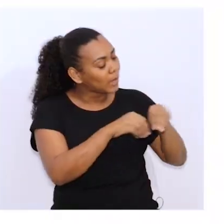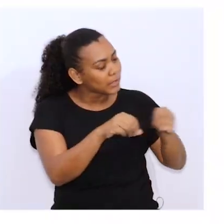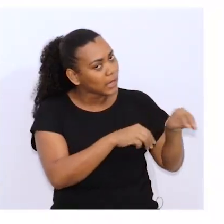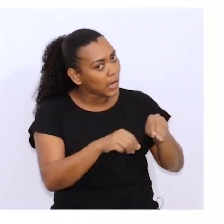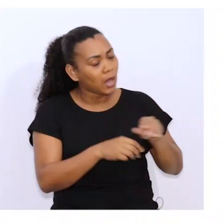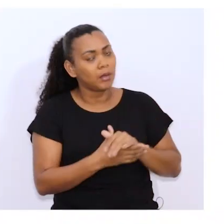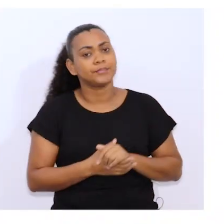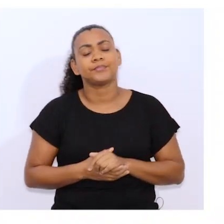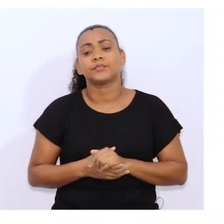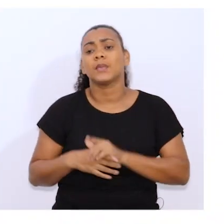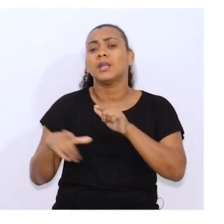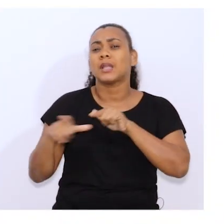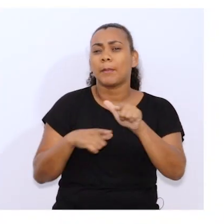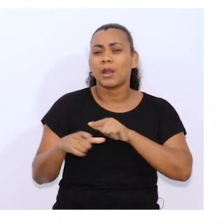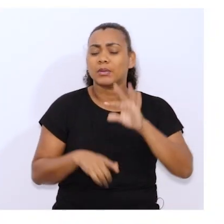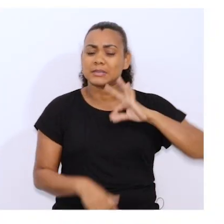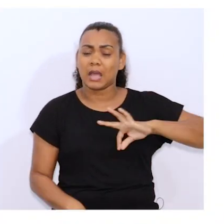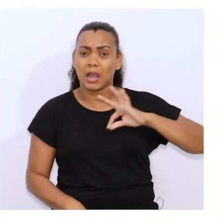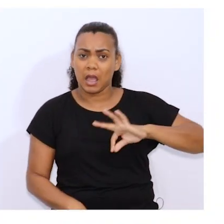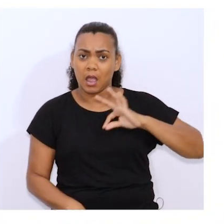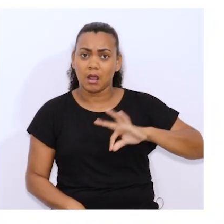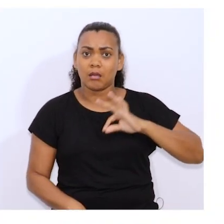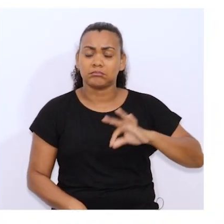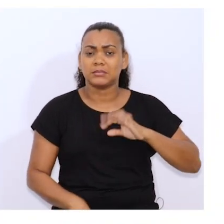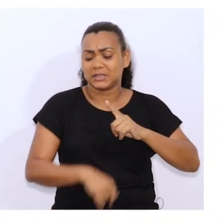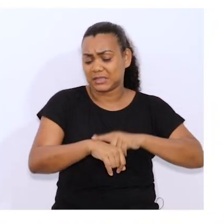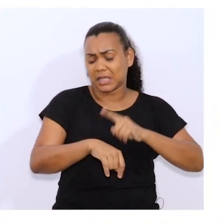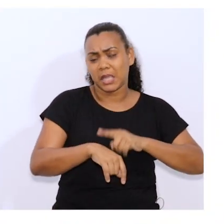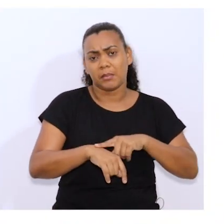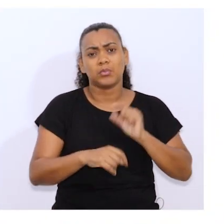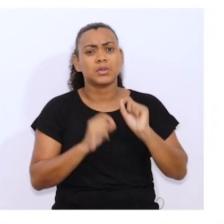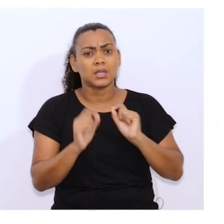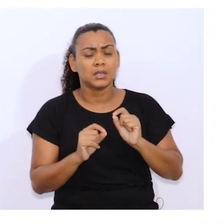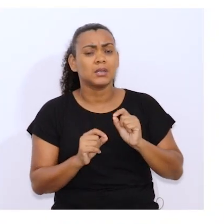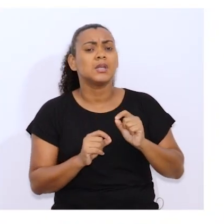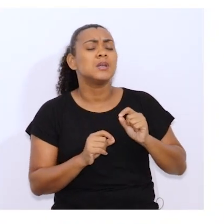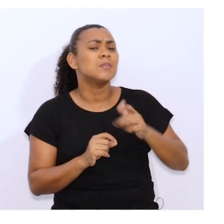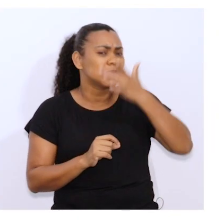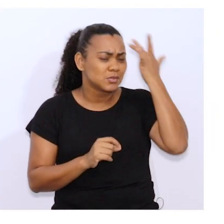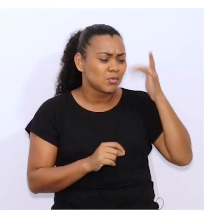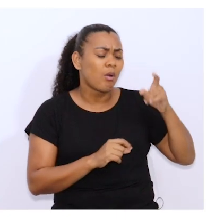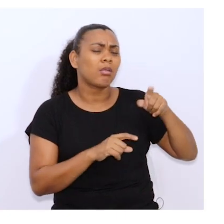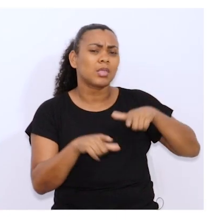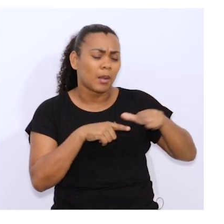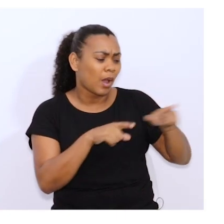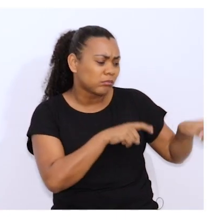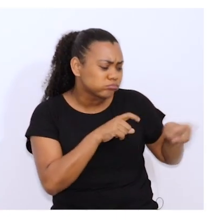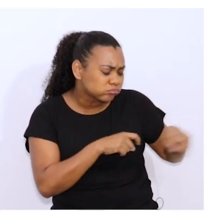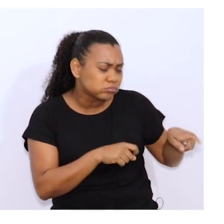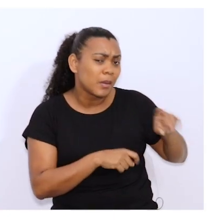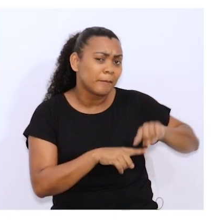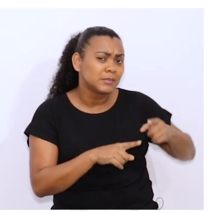aluguel. Trabalhadores assalariados temporários são trabalhadores rurais que recebem